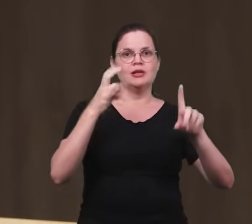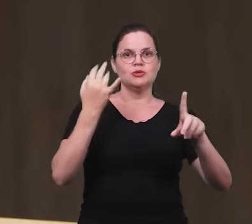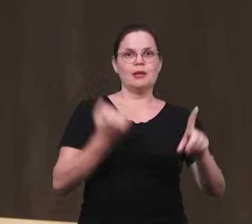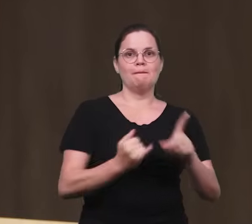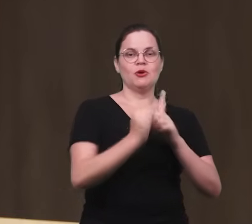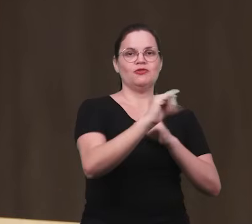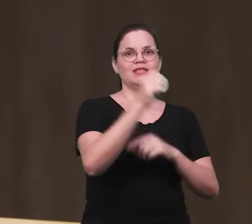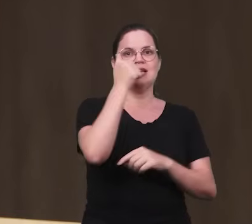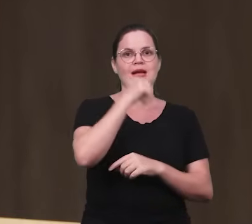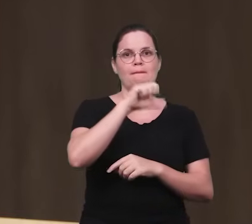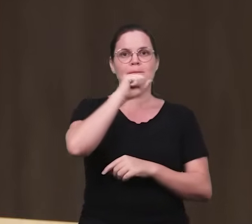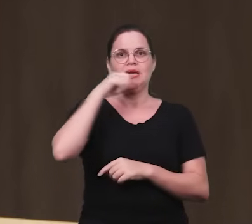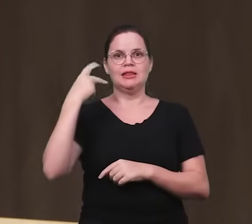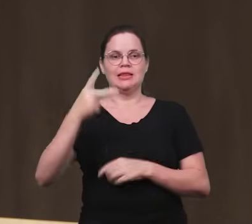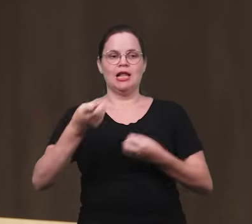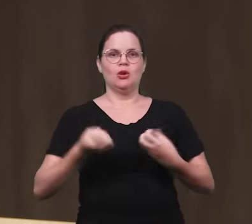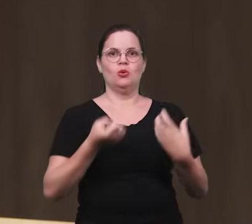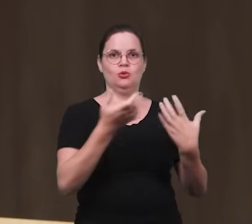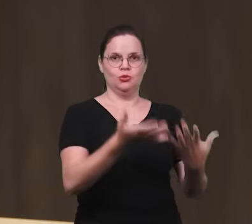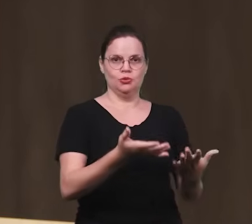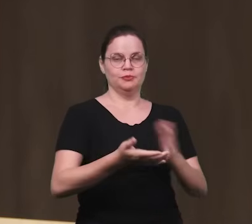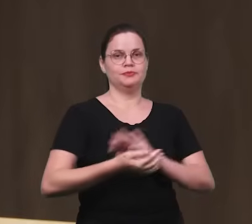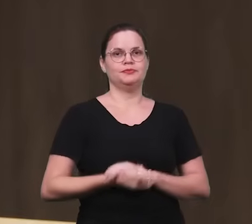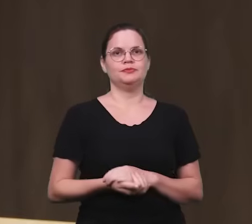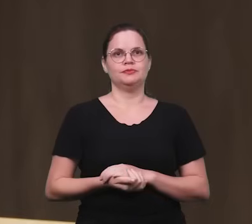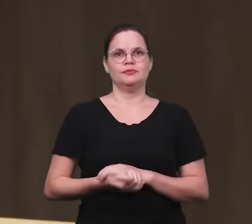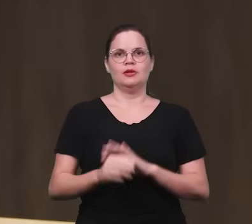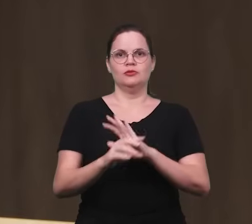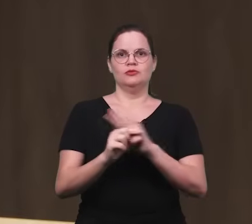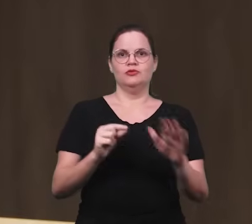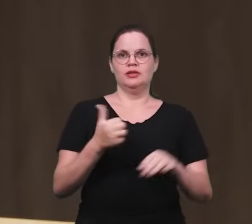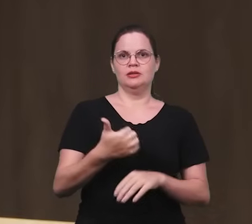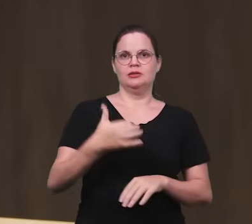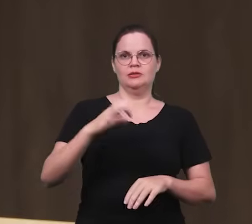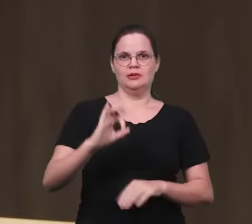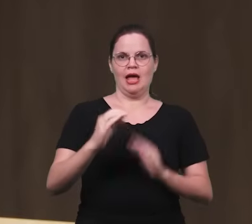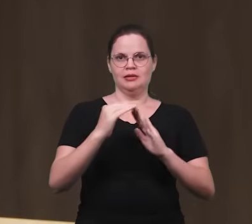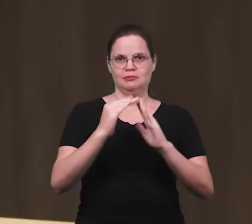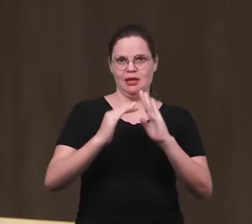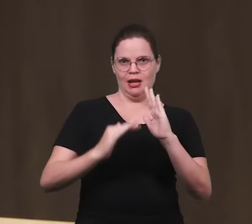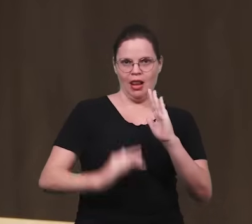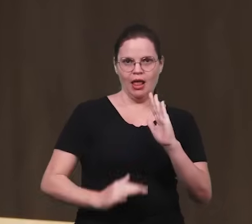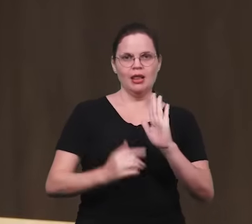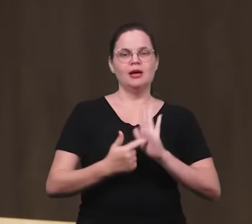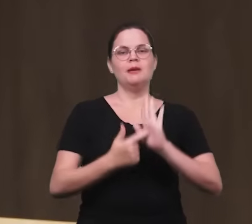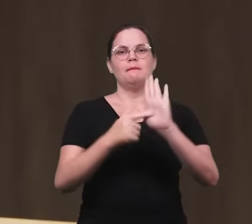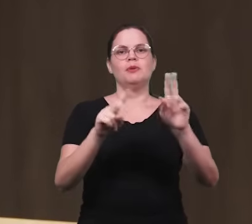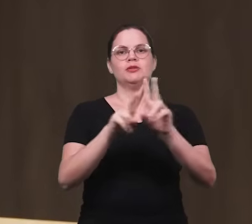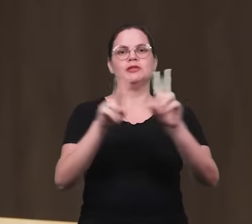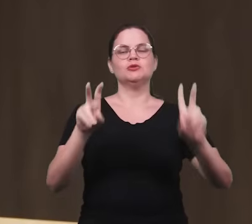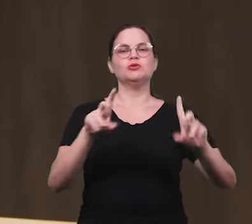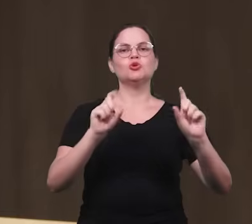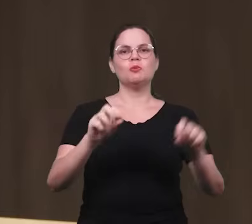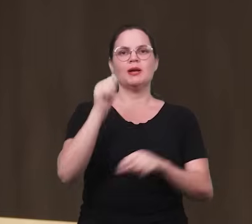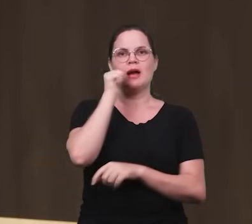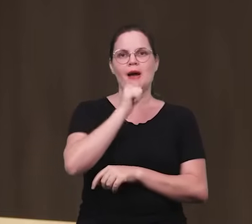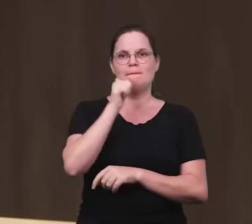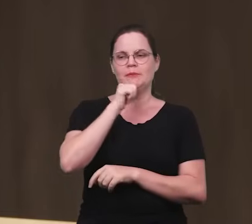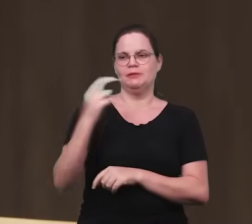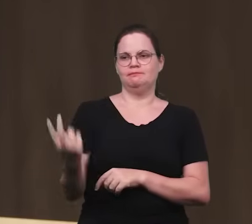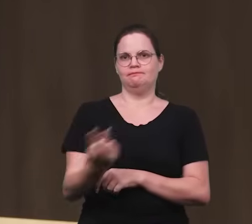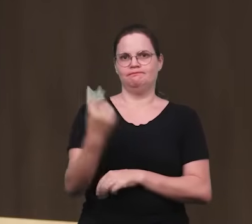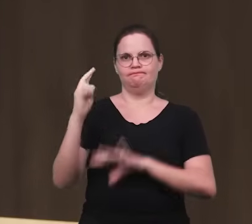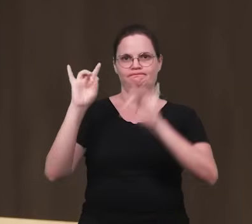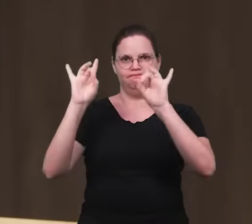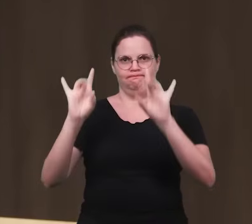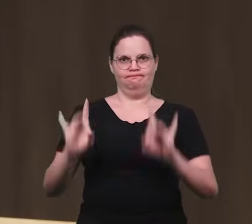de sua mãe. A partir do versículo 10, Provérbios descreve sobre a mulher virtuosa. Então nós